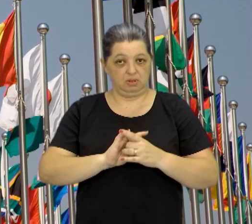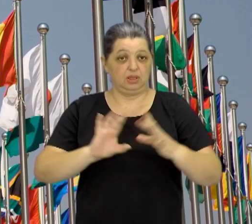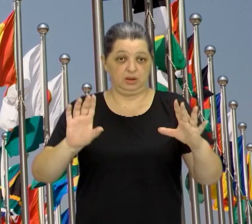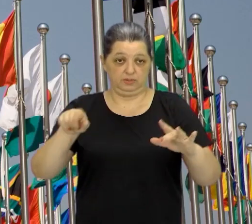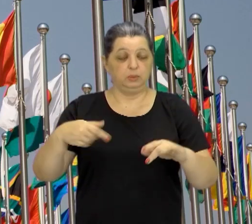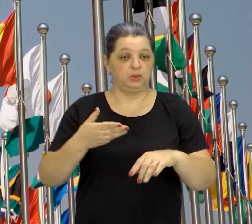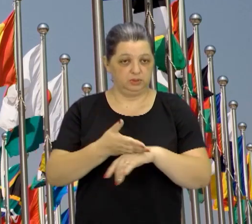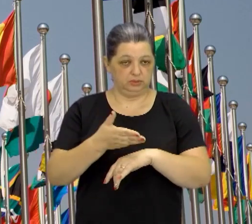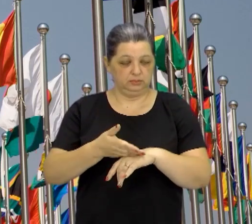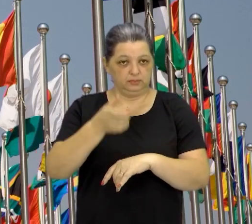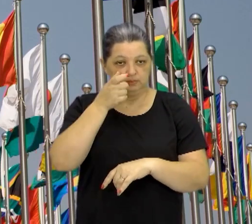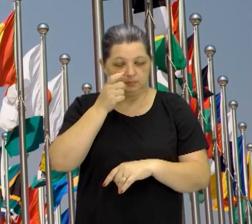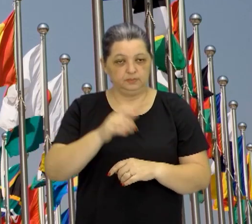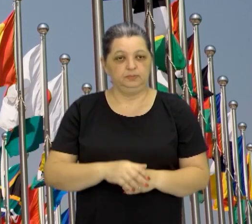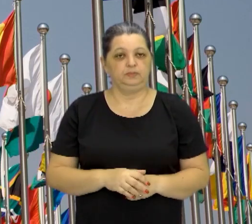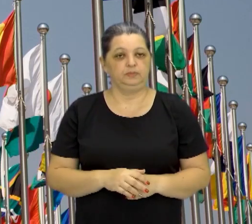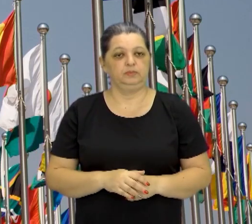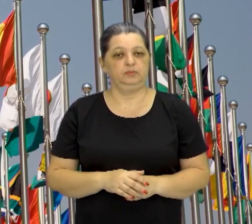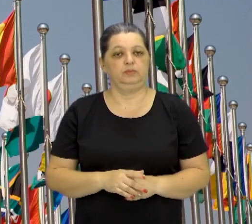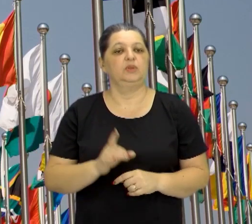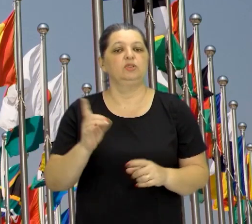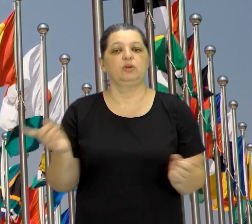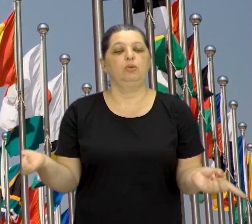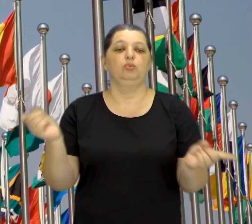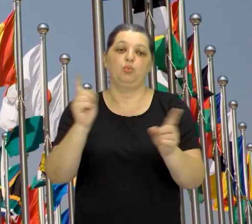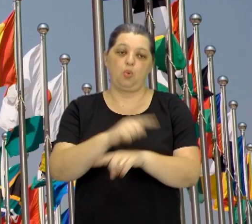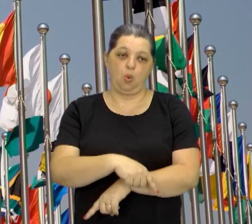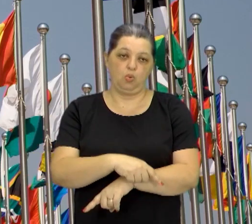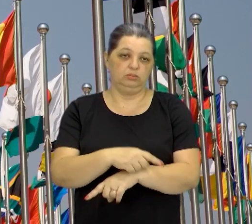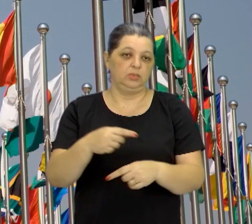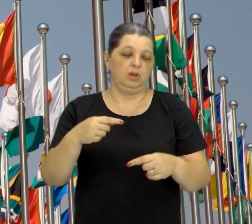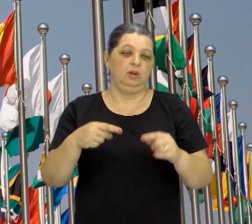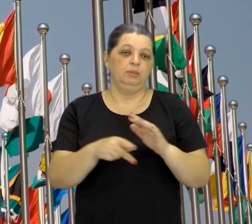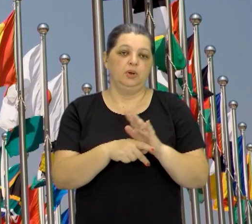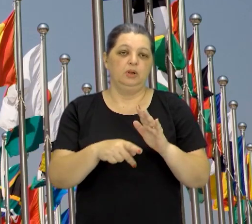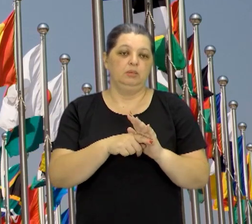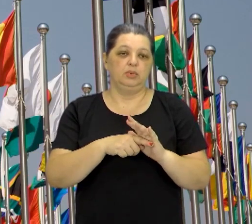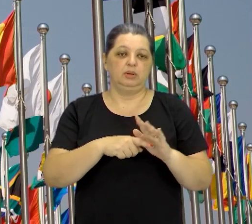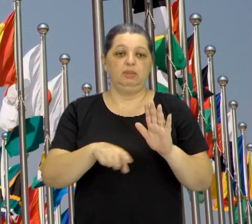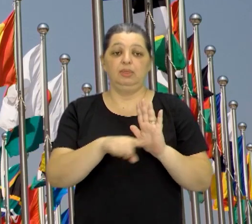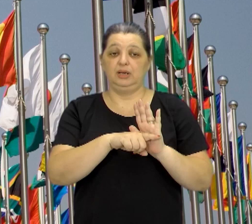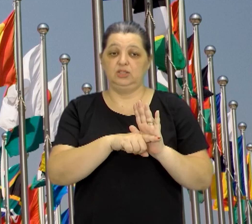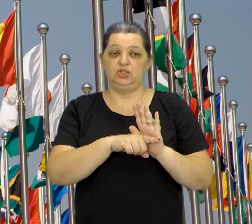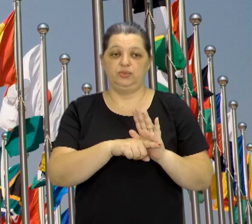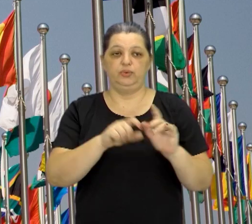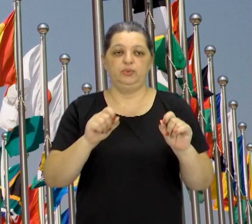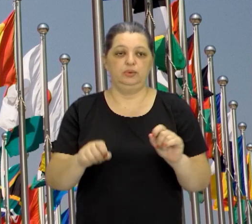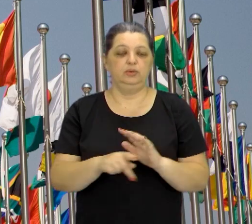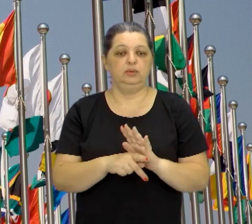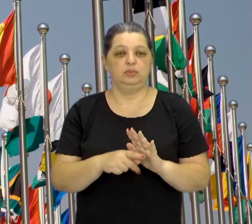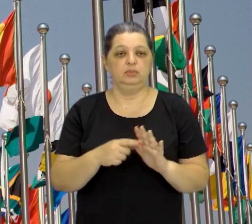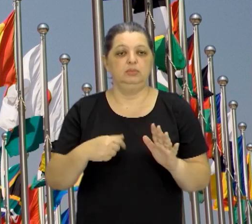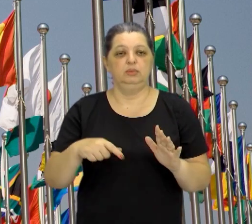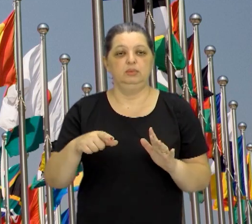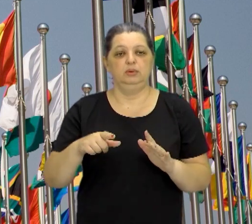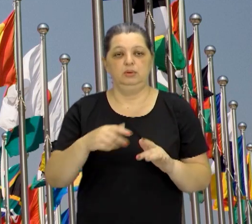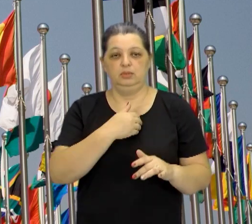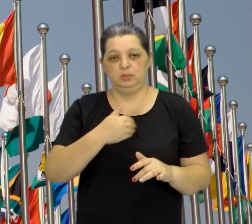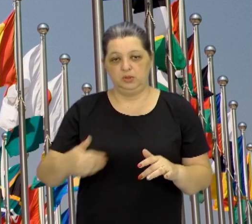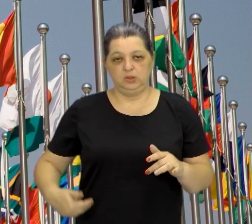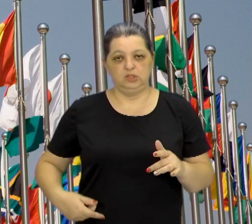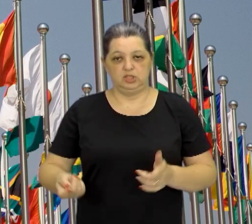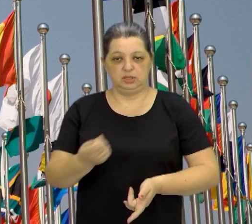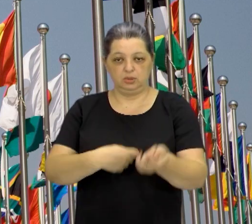E vou ler aqui os argumentos contrários, né? Então, nós temos aí políticas econômicas sob o controle de órgãos